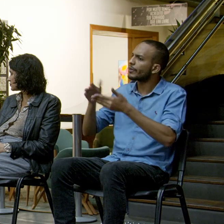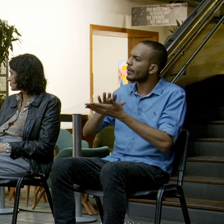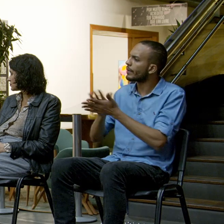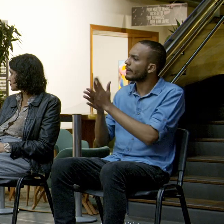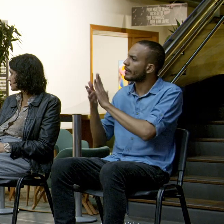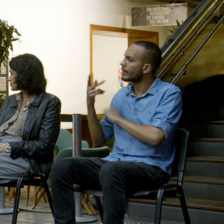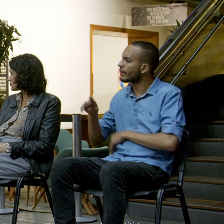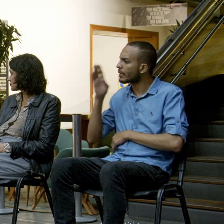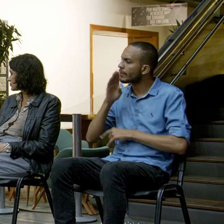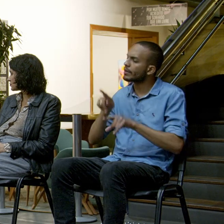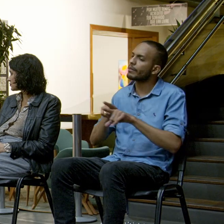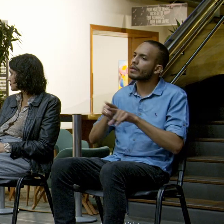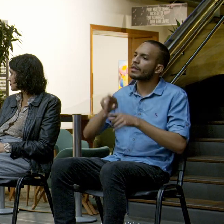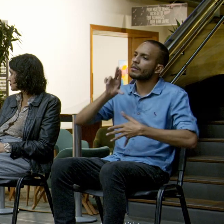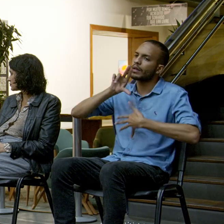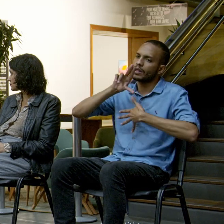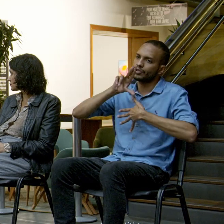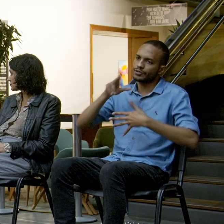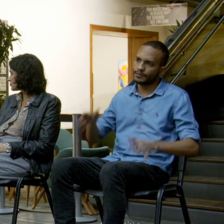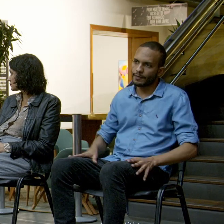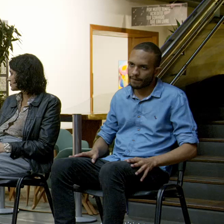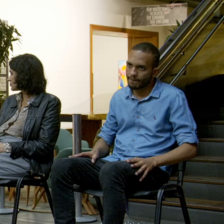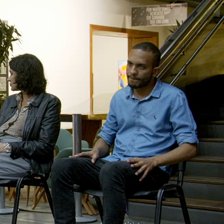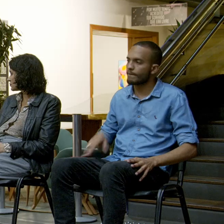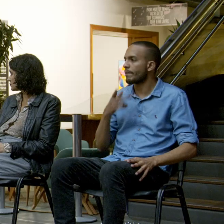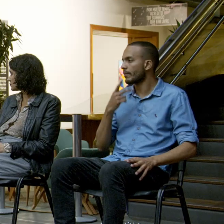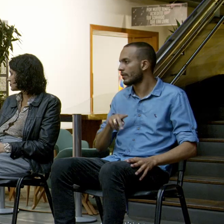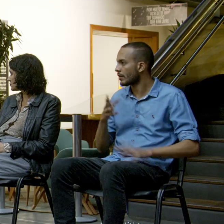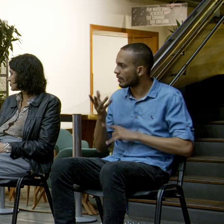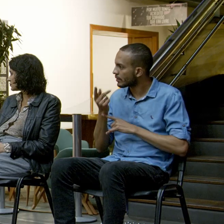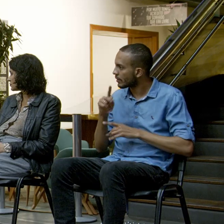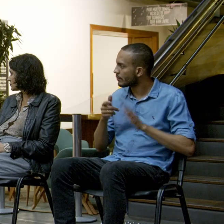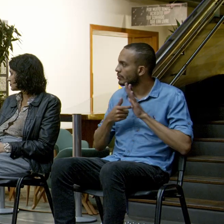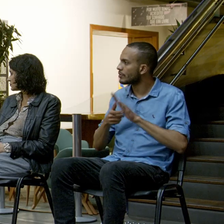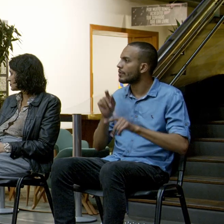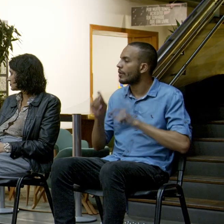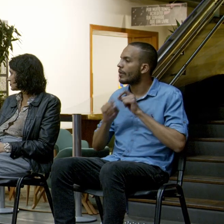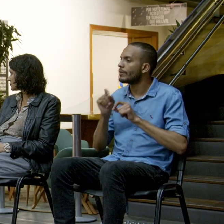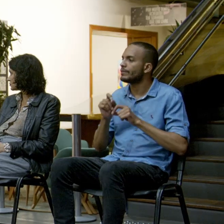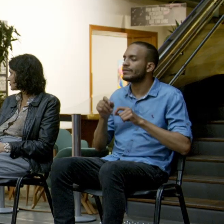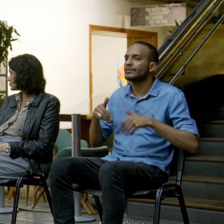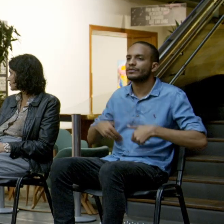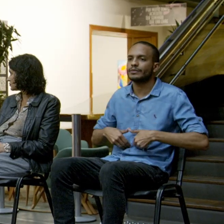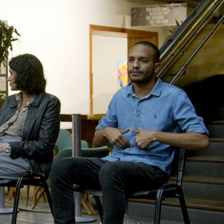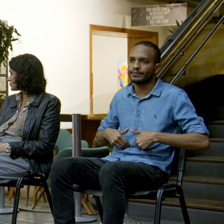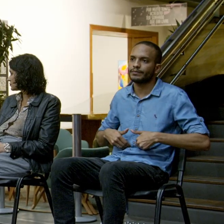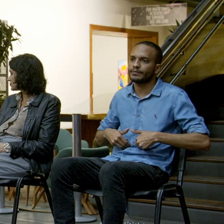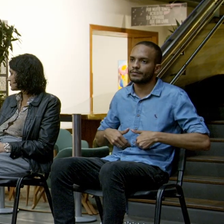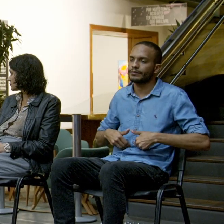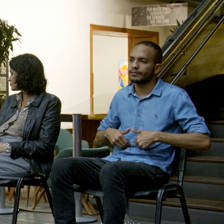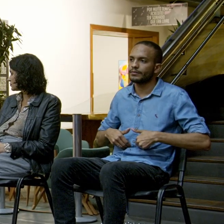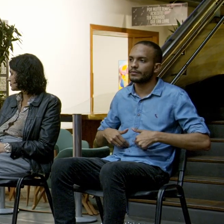no Brasil e na América Latina? Uma das obras que ela apresentou era Monumento à Fome, em